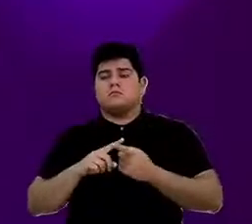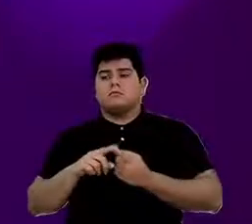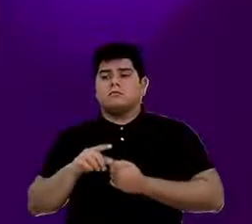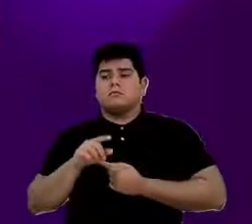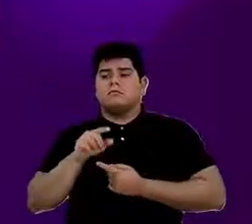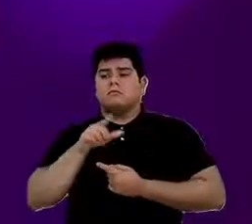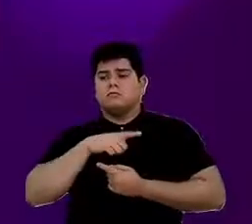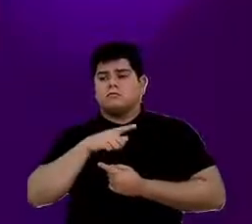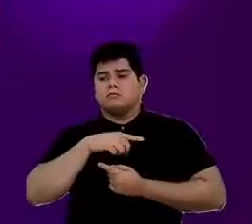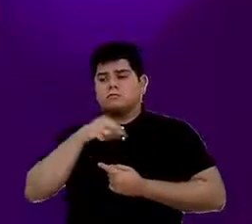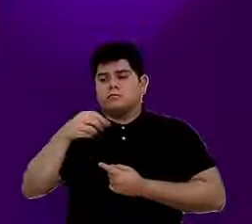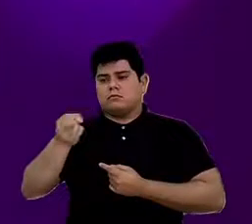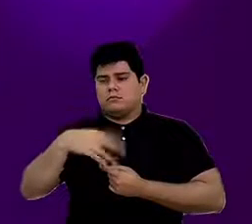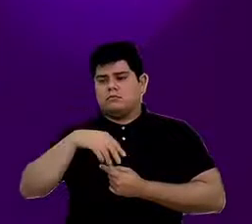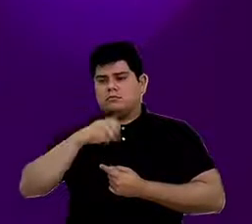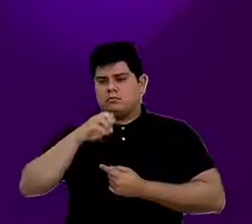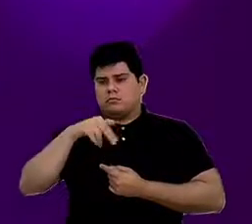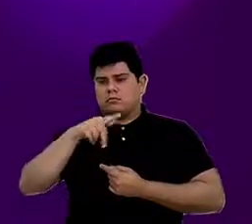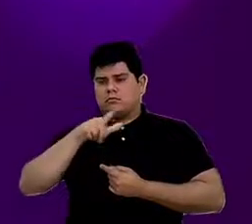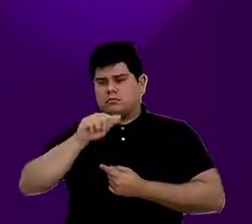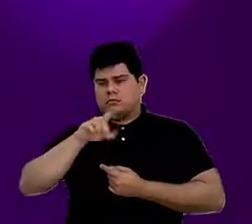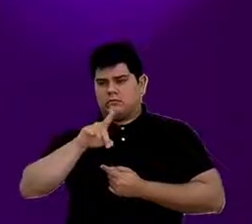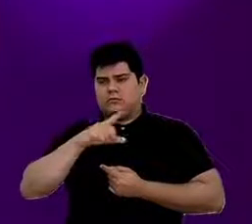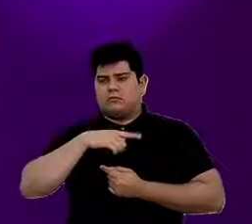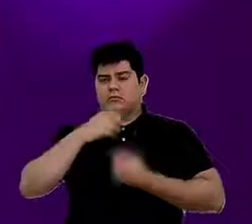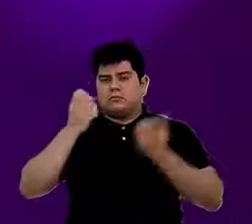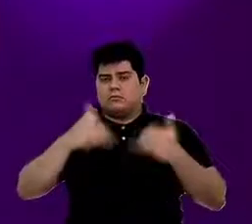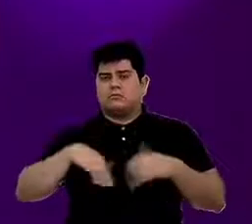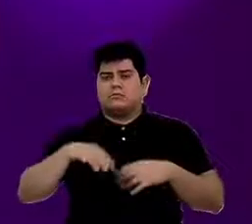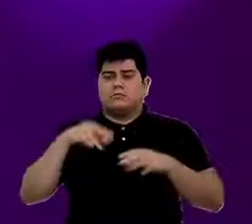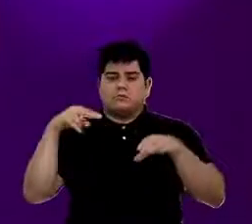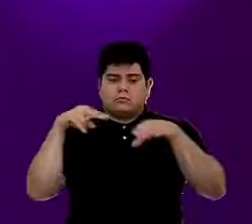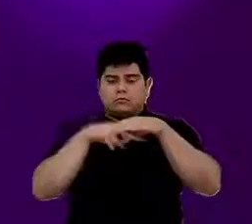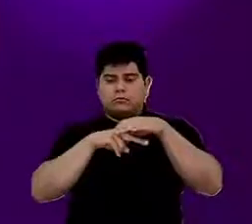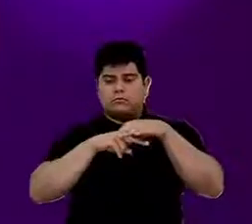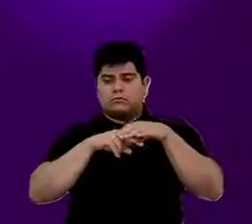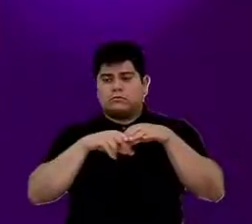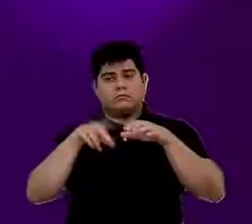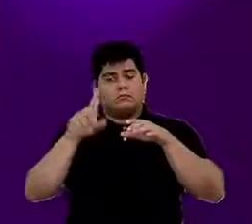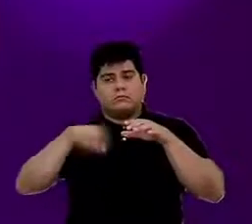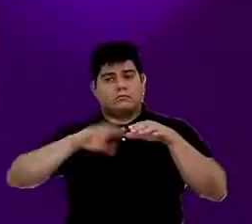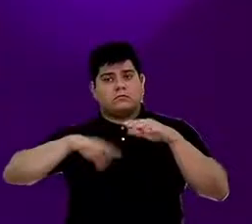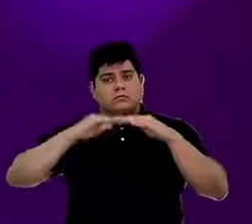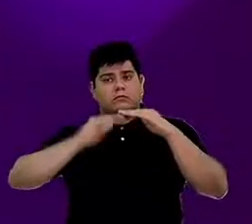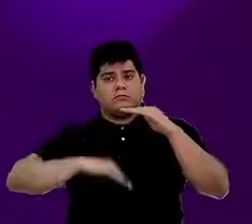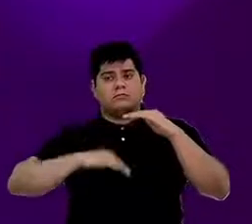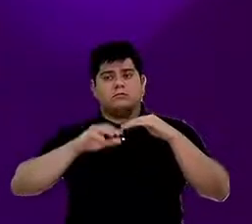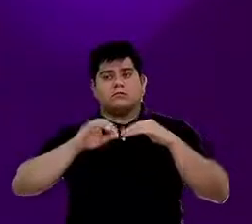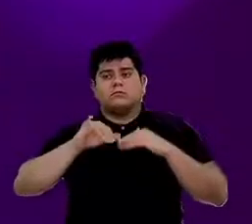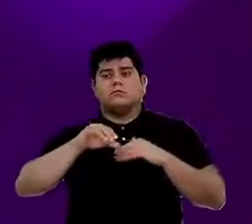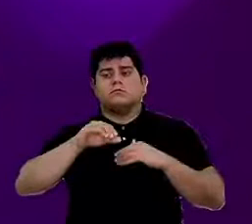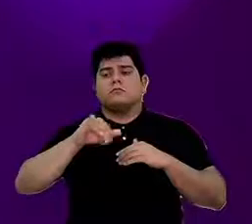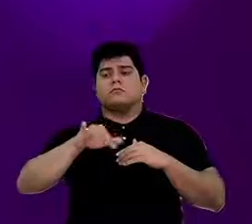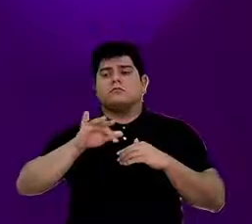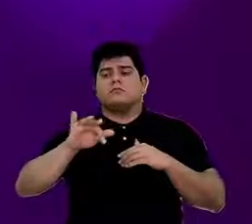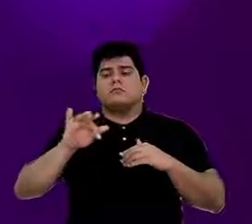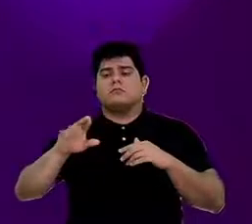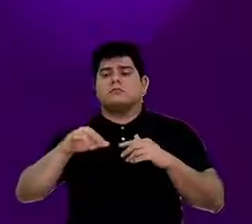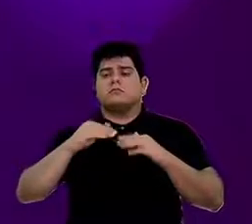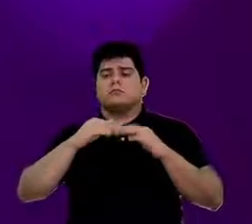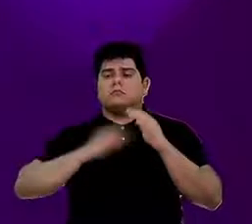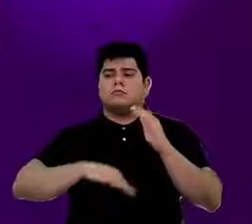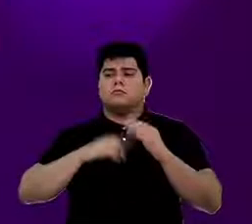New England, que demonstrou que a ressonância de estresse é não inferior ao FFR do CAT, com menores taxas